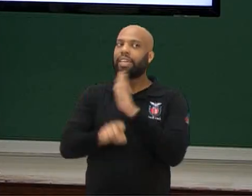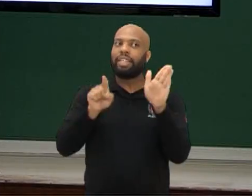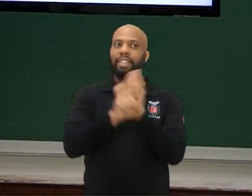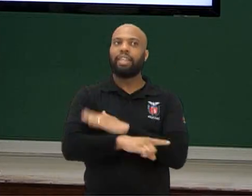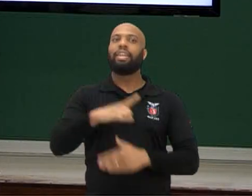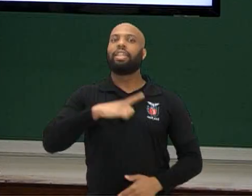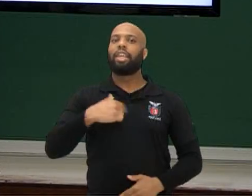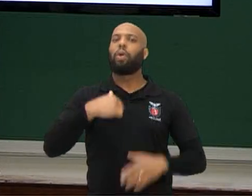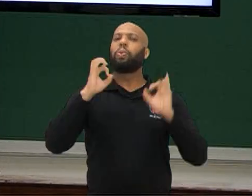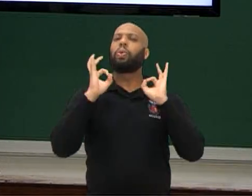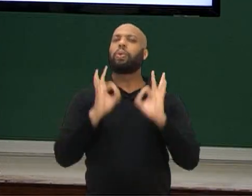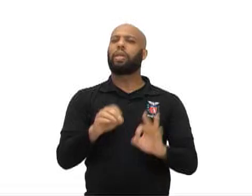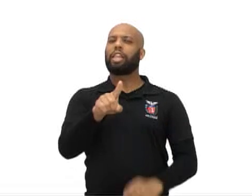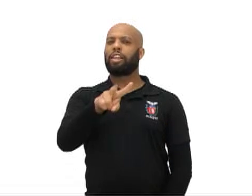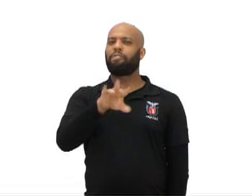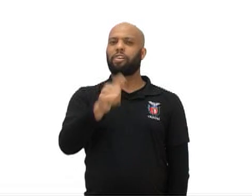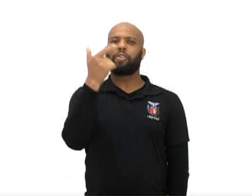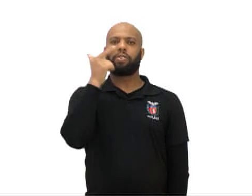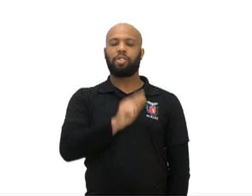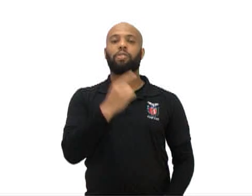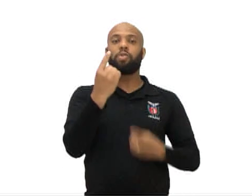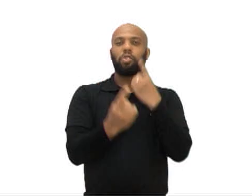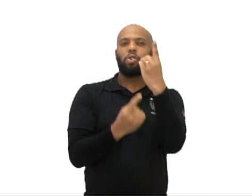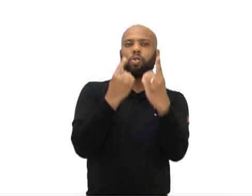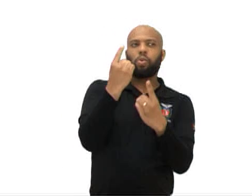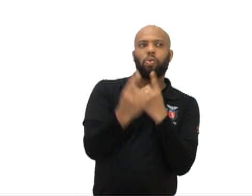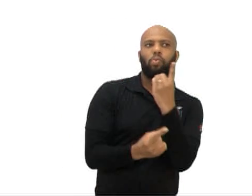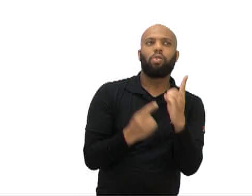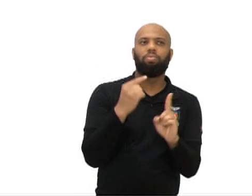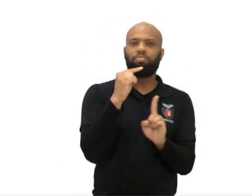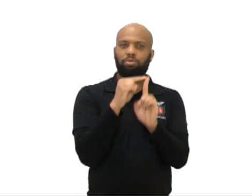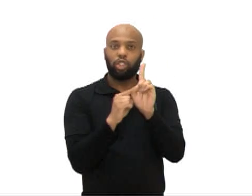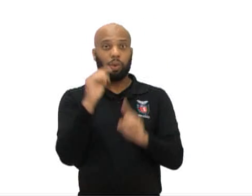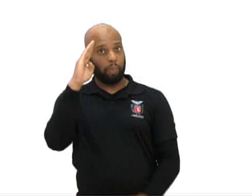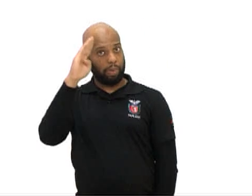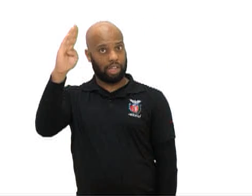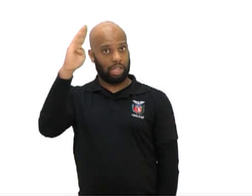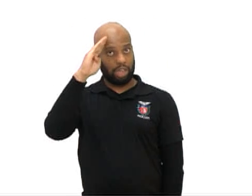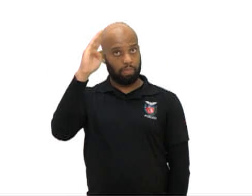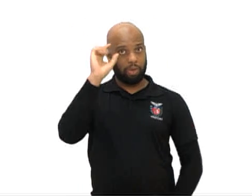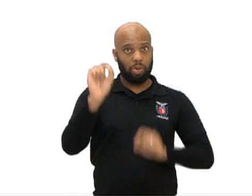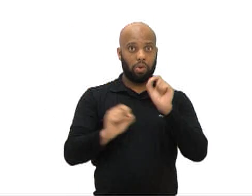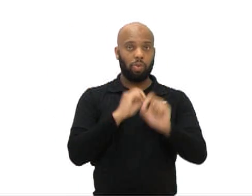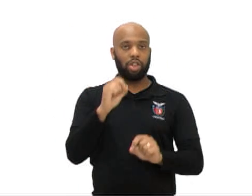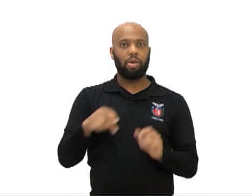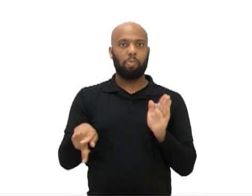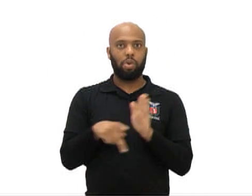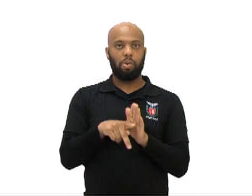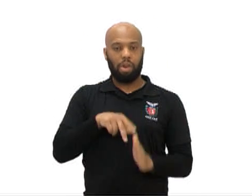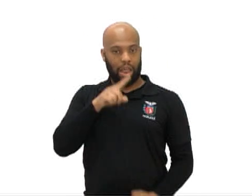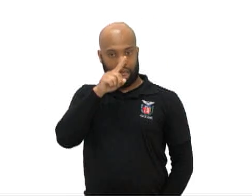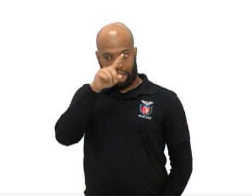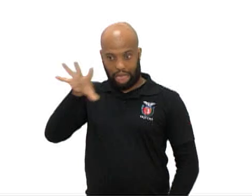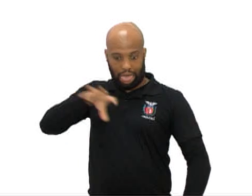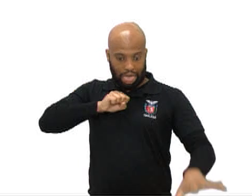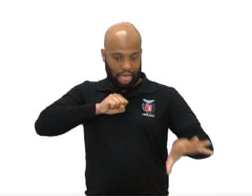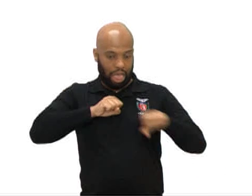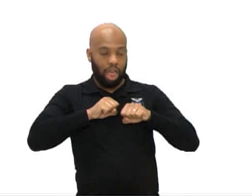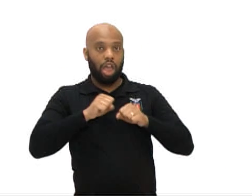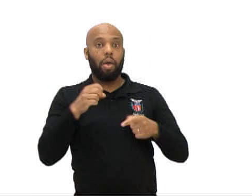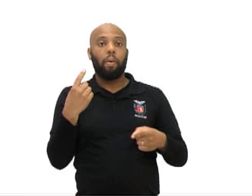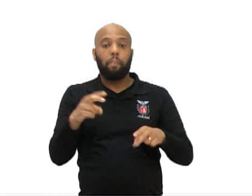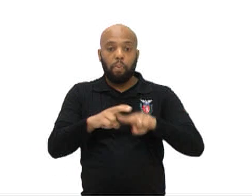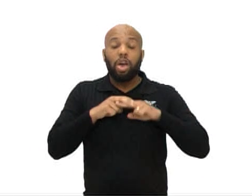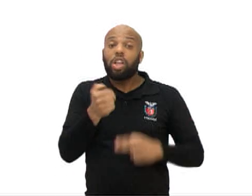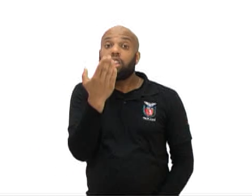que eu tenho certeza que vocês vão acertar. Quais será que são as principais causas de intoxicação pela ingestão